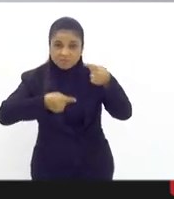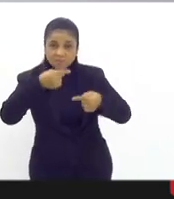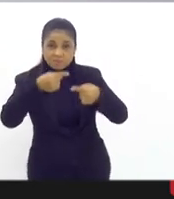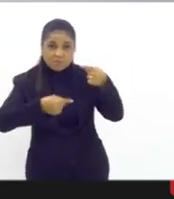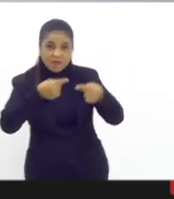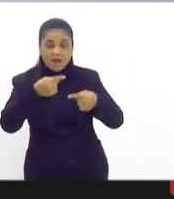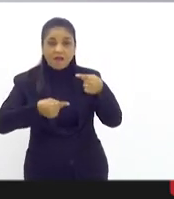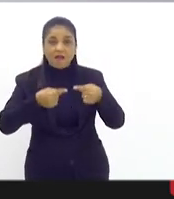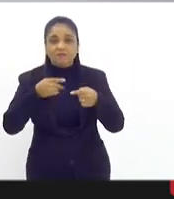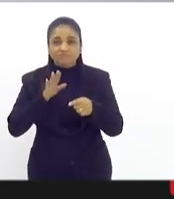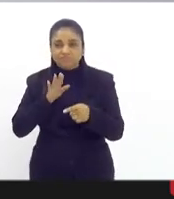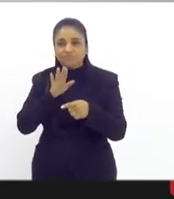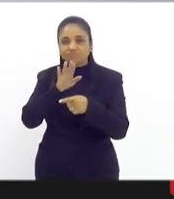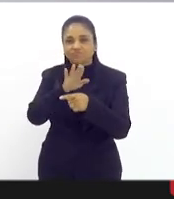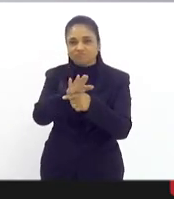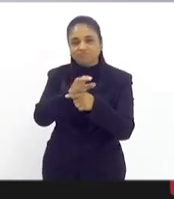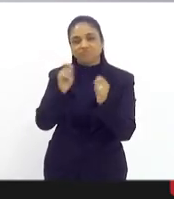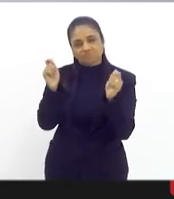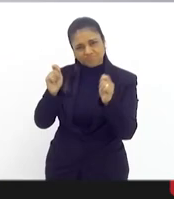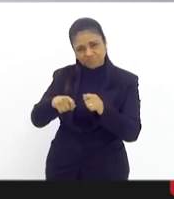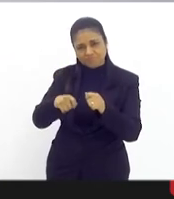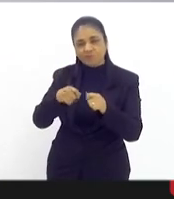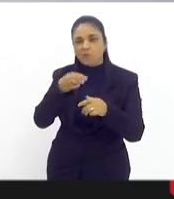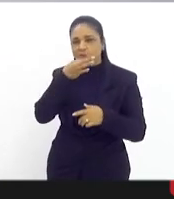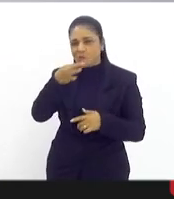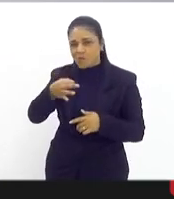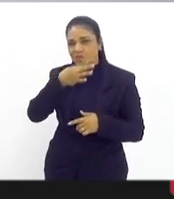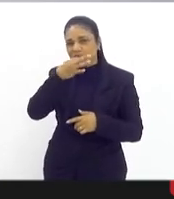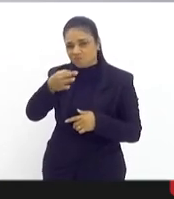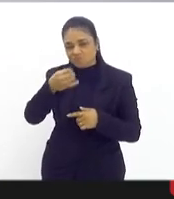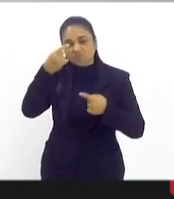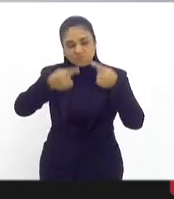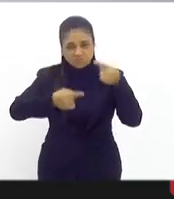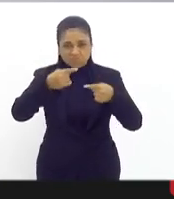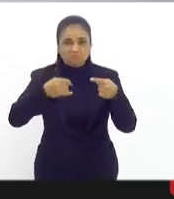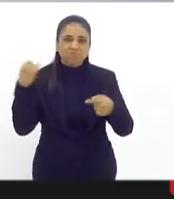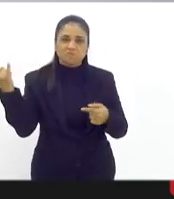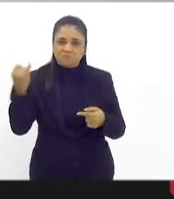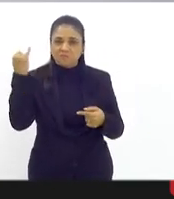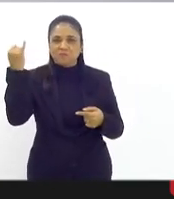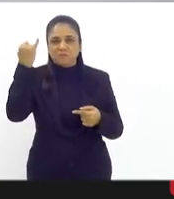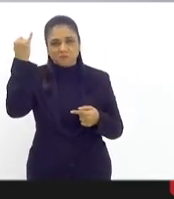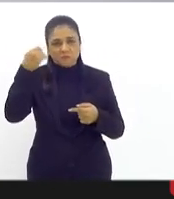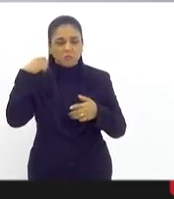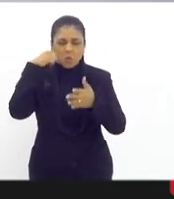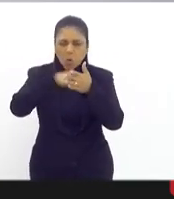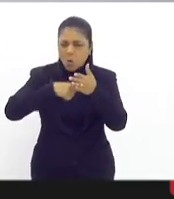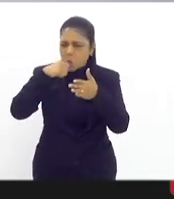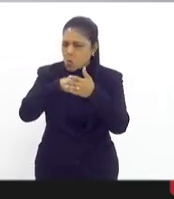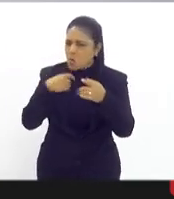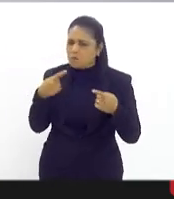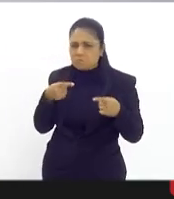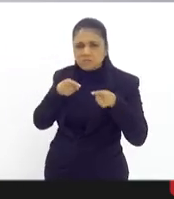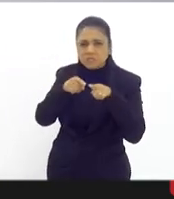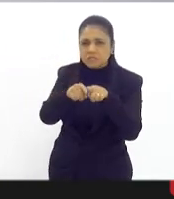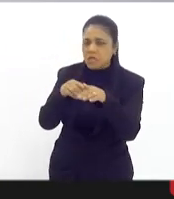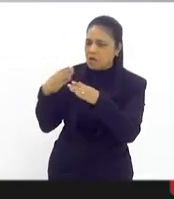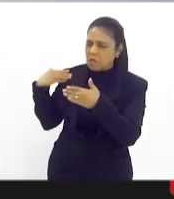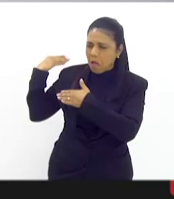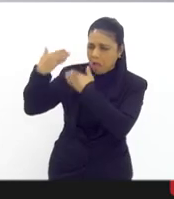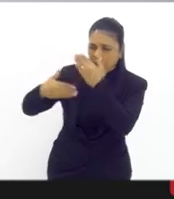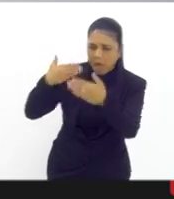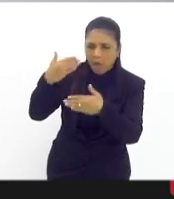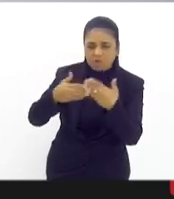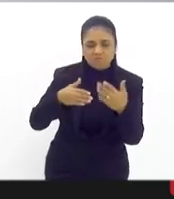realmente contribuir o máximo que a gente puder com esse assunto. Esse debate é muito importante. O Mink é um parceiro de lutas de muitos anos, desde os meus tempos de